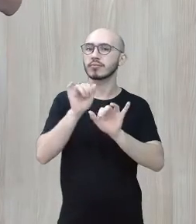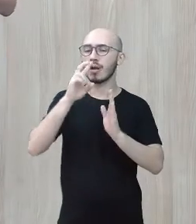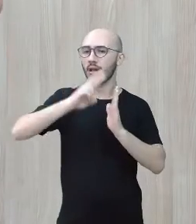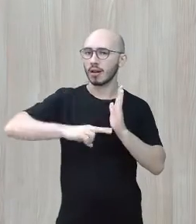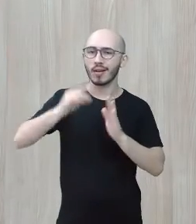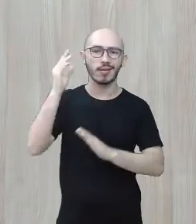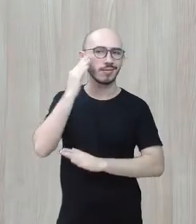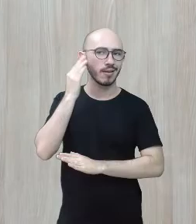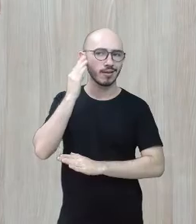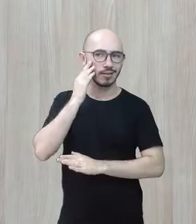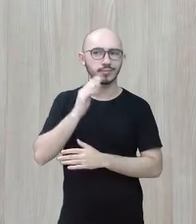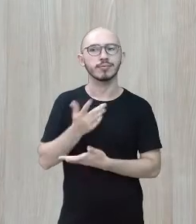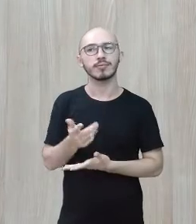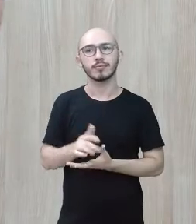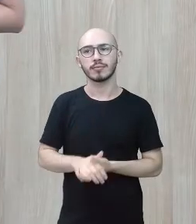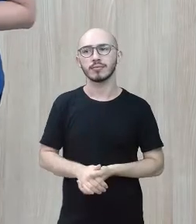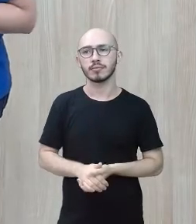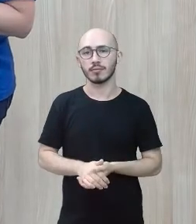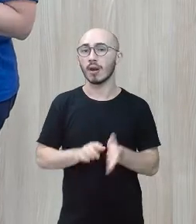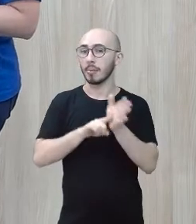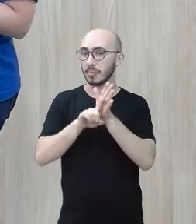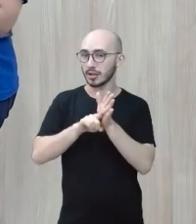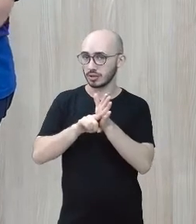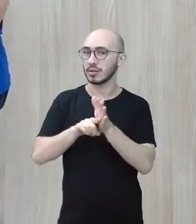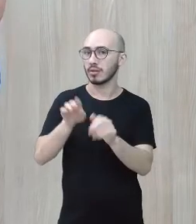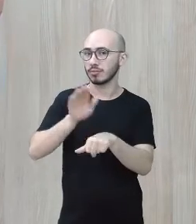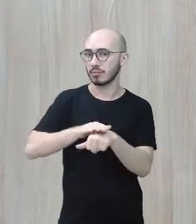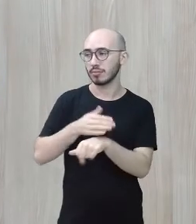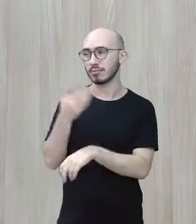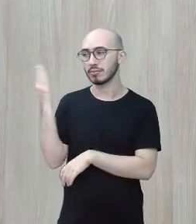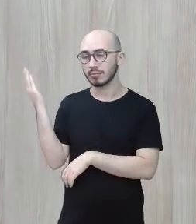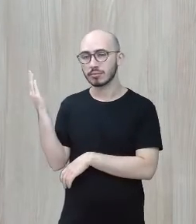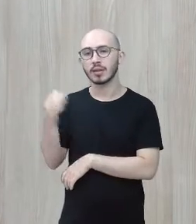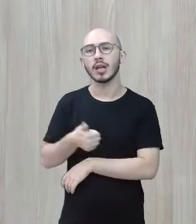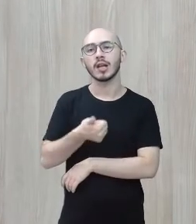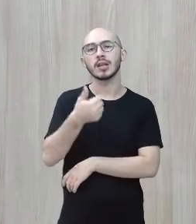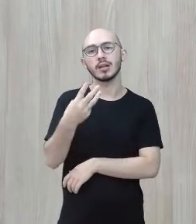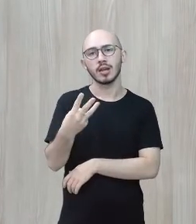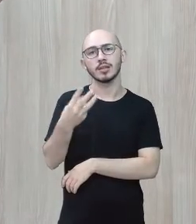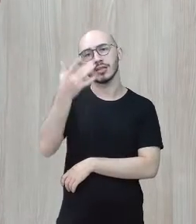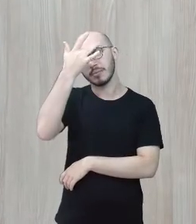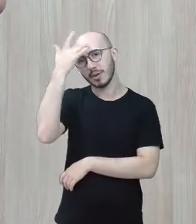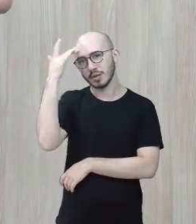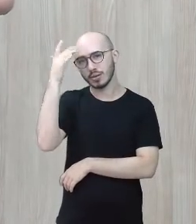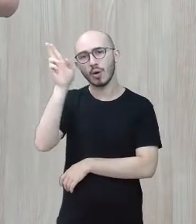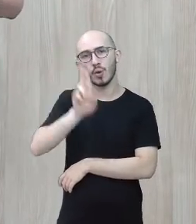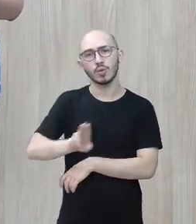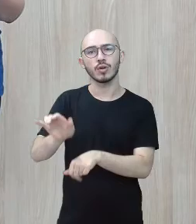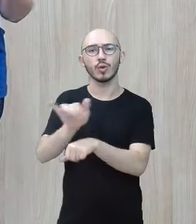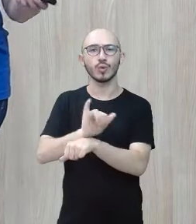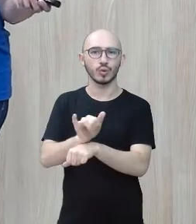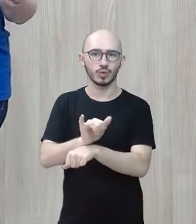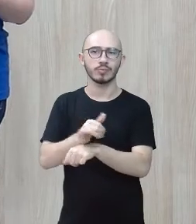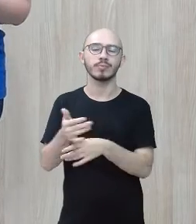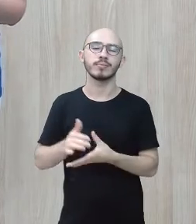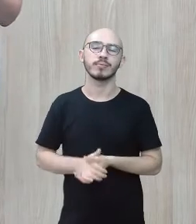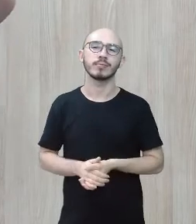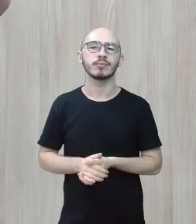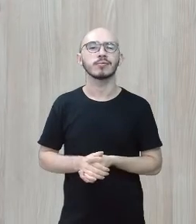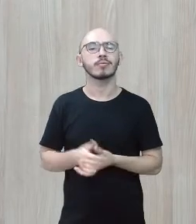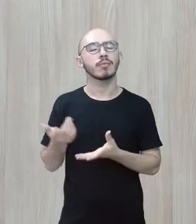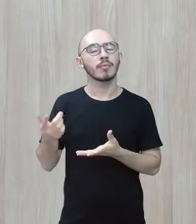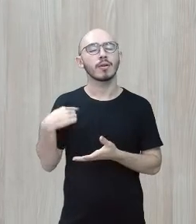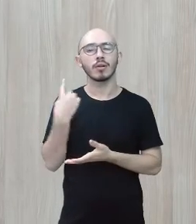ler e interpretar que dessa pesquisa realizada, 13 pessoas estão utilizando o YouTube. Então, a gente começa fazendo